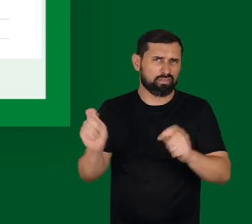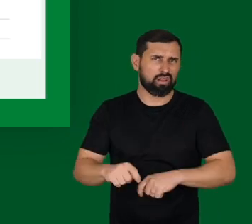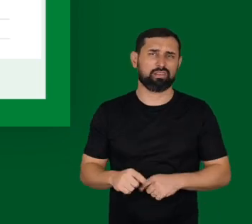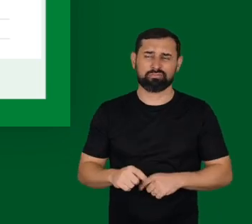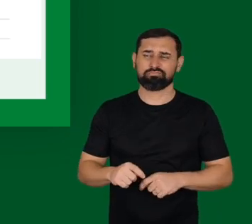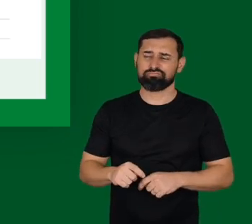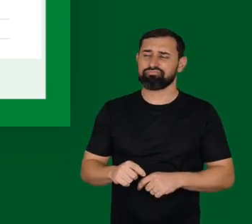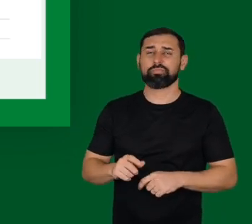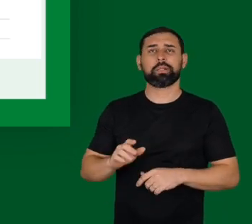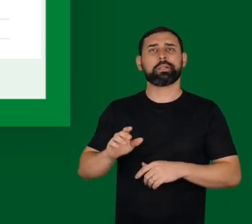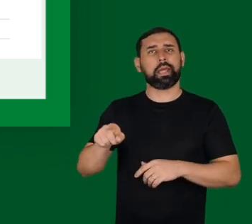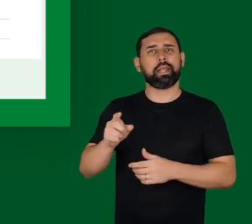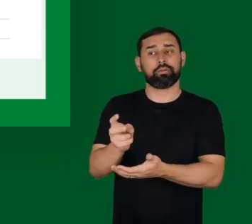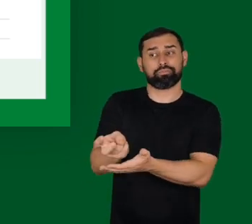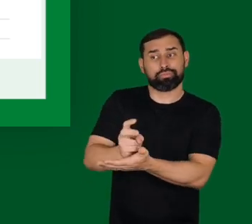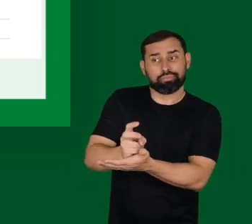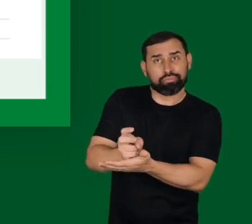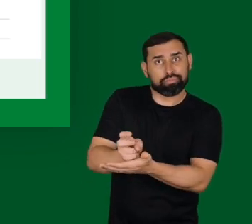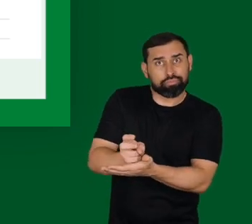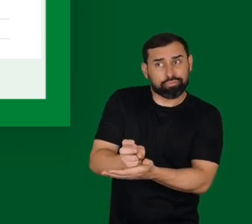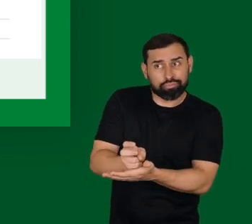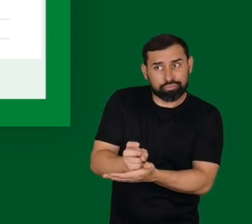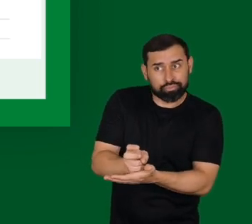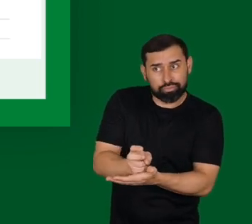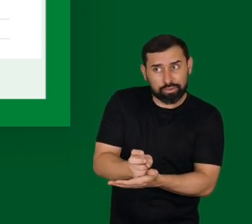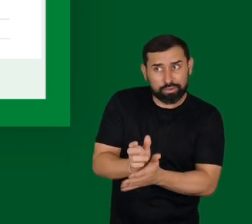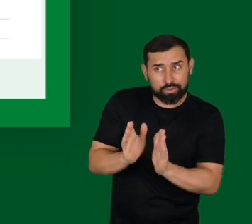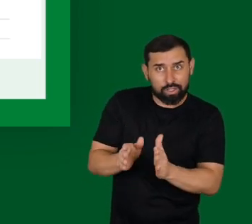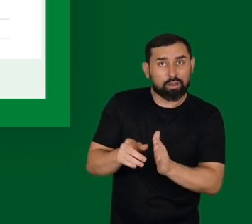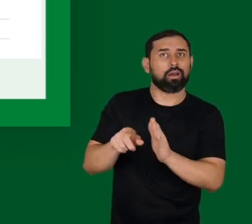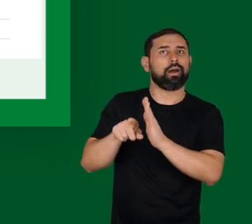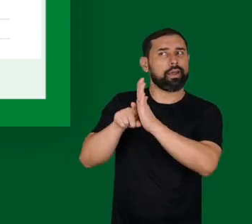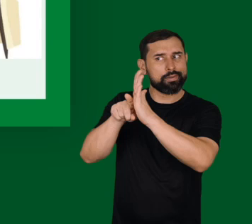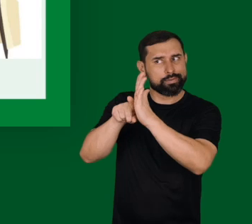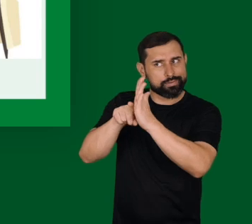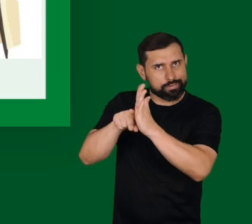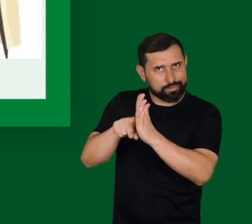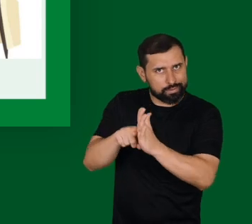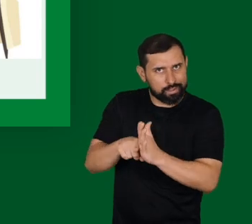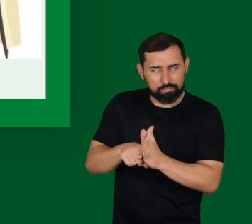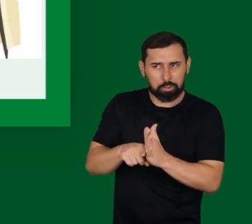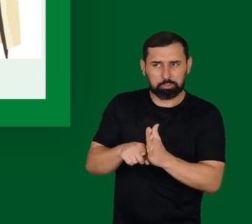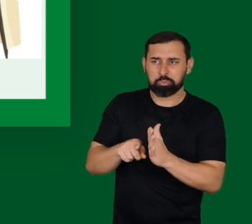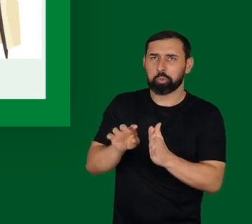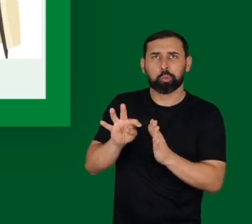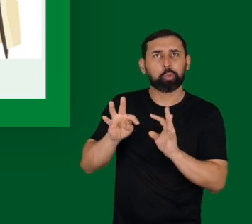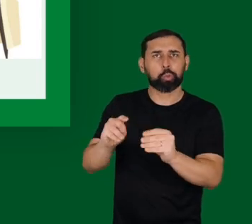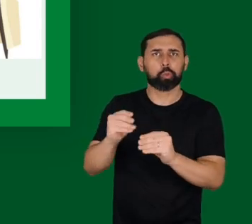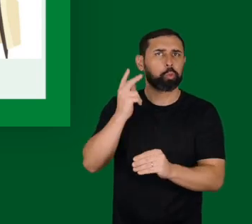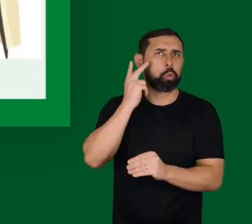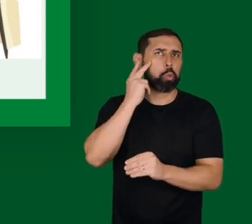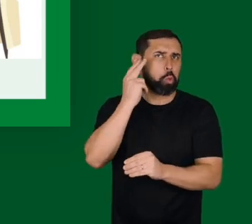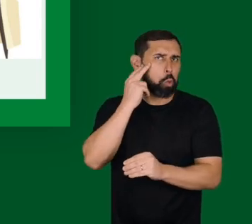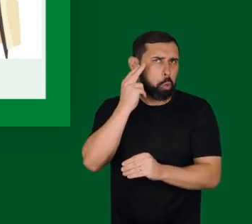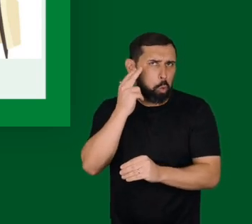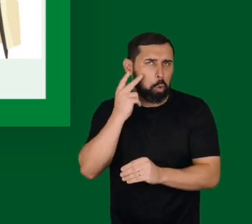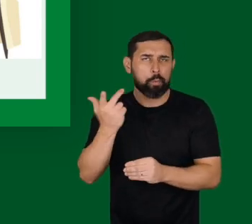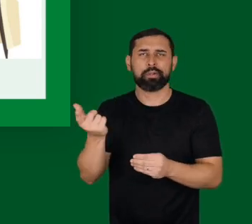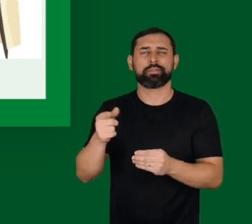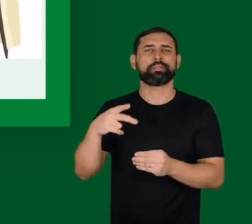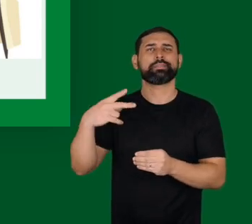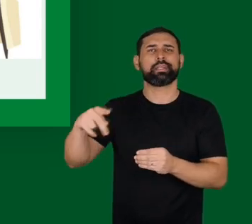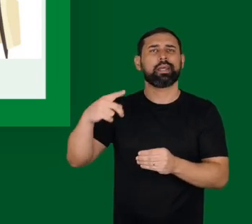mal convulsivo por ausência tem que ser valorizado e tratado também, tá? Então, lembrar que a gente